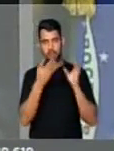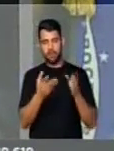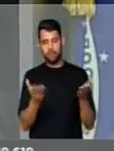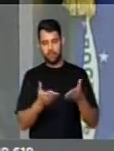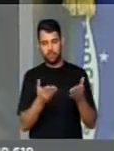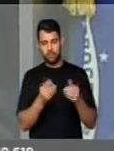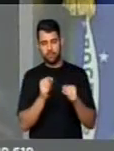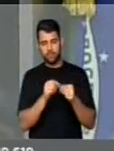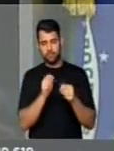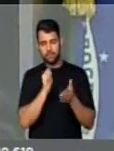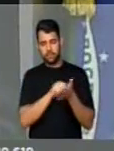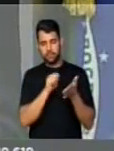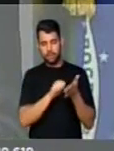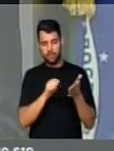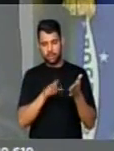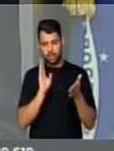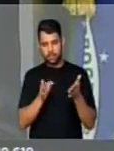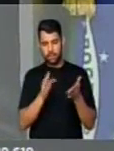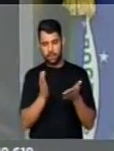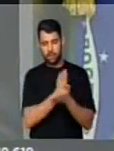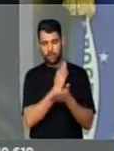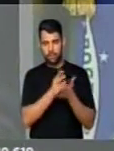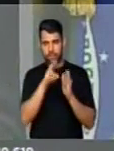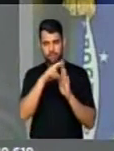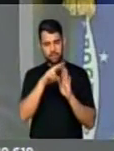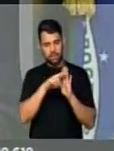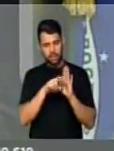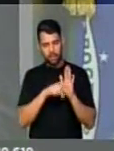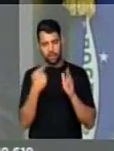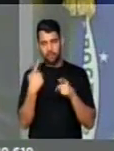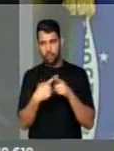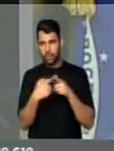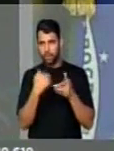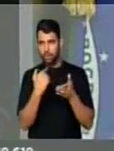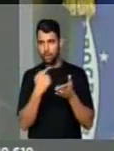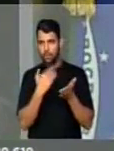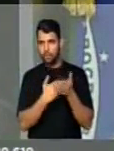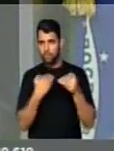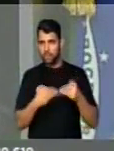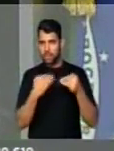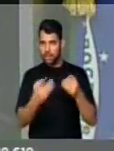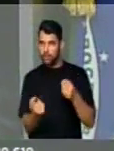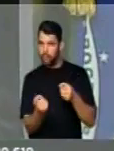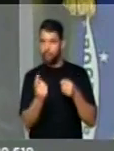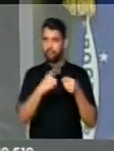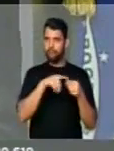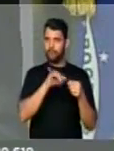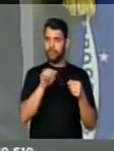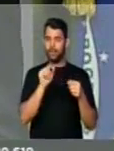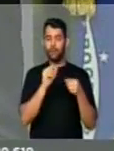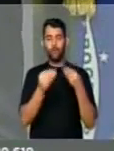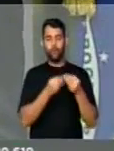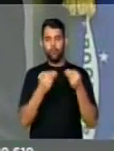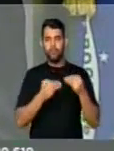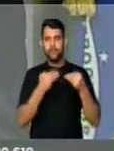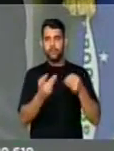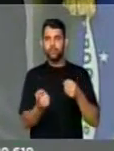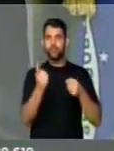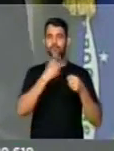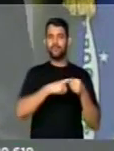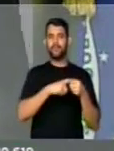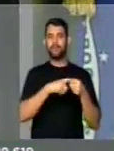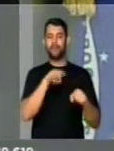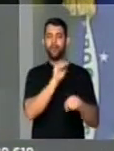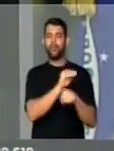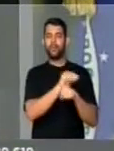inclusive, a escrever já algumas diretrizes, porque o Ministério voltará como Ministério para cuidar